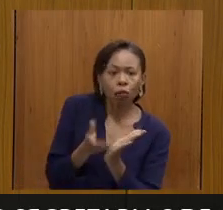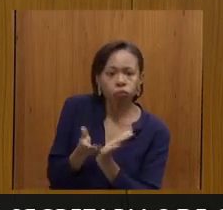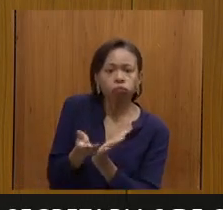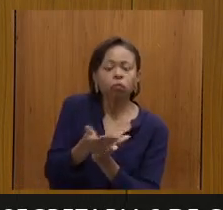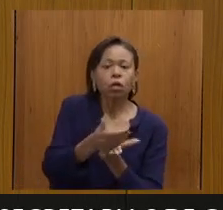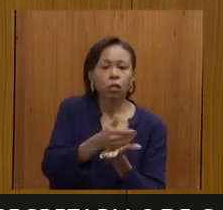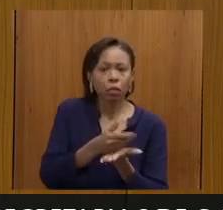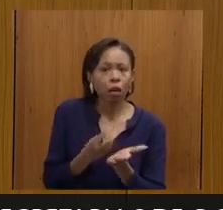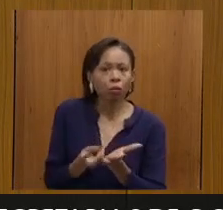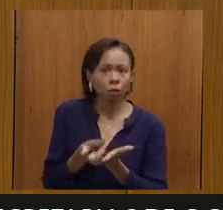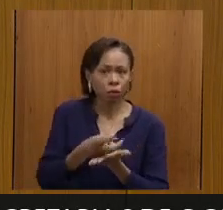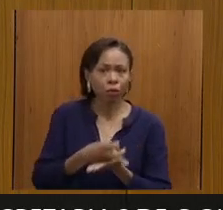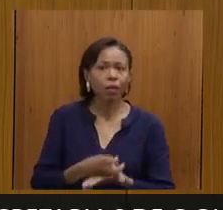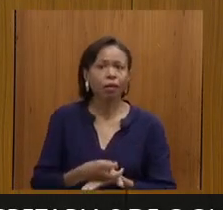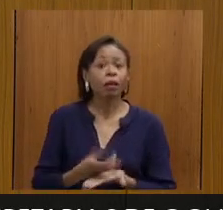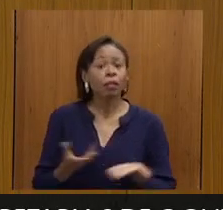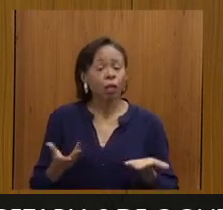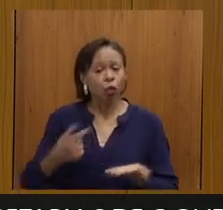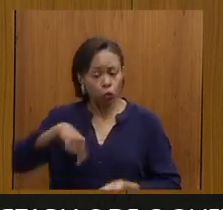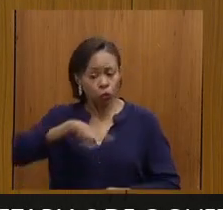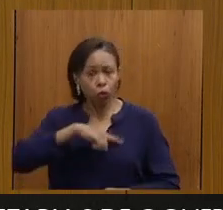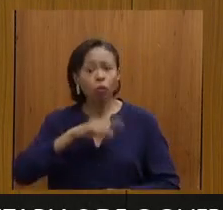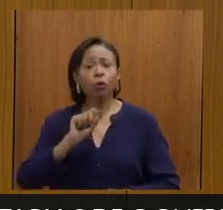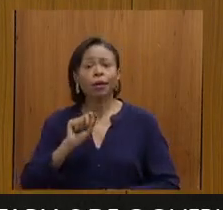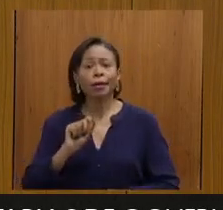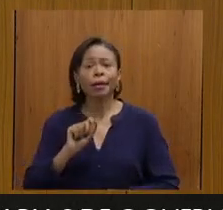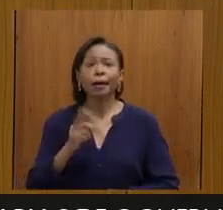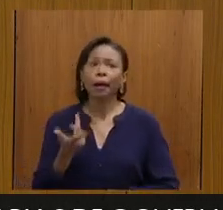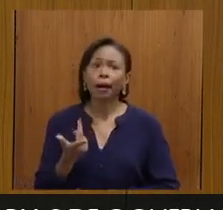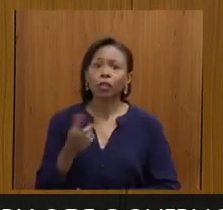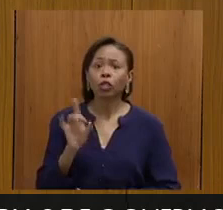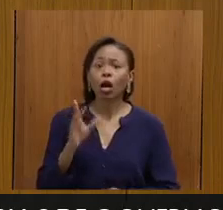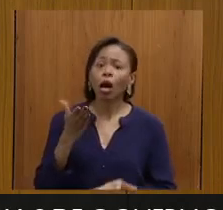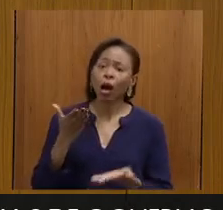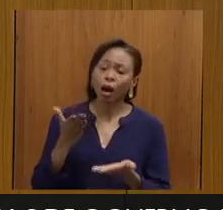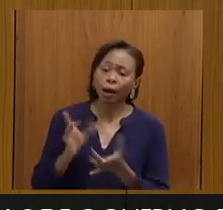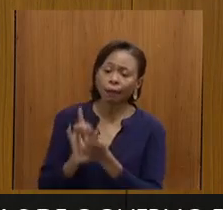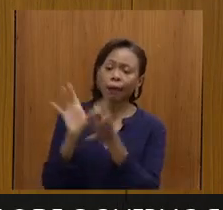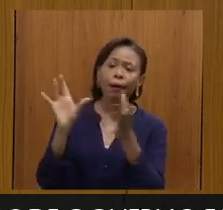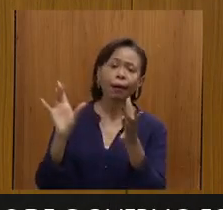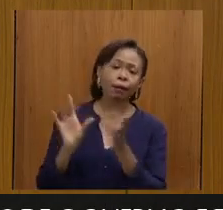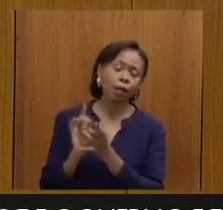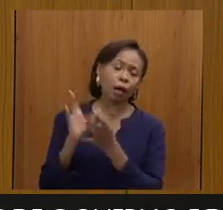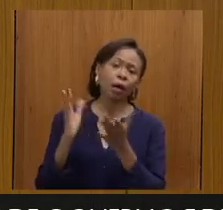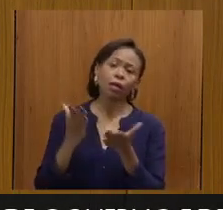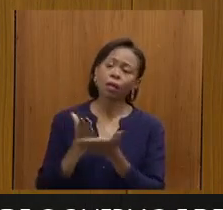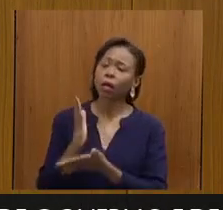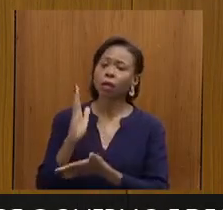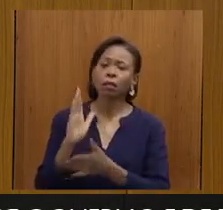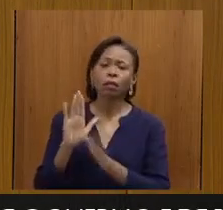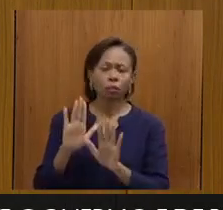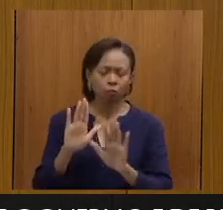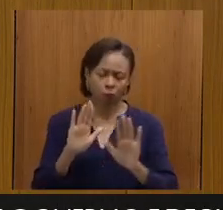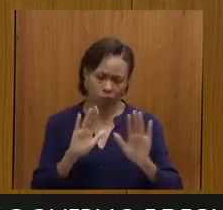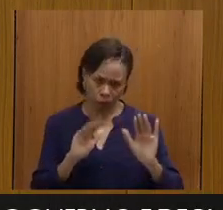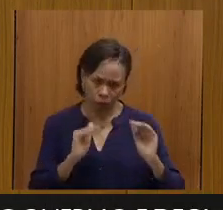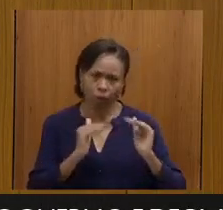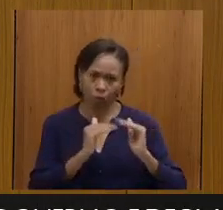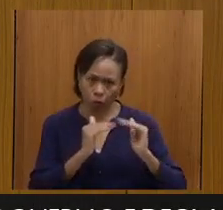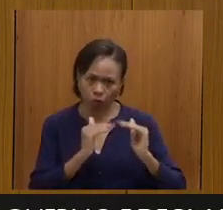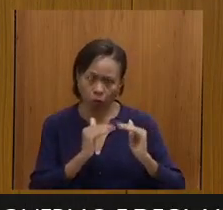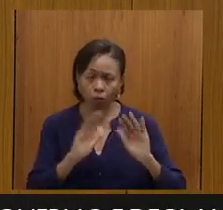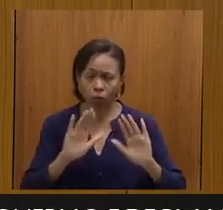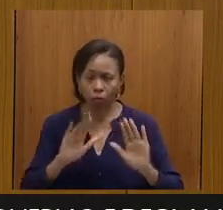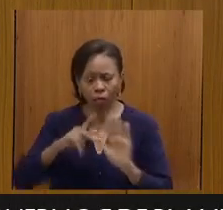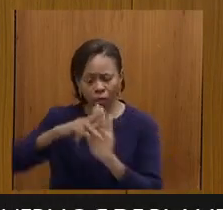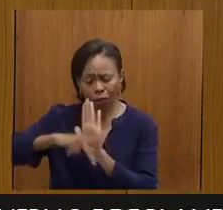devemos, em vez de apenas autorizar a fazer, e apesar da sua declaração, com o qual eu concordo, mas o projeto, ele